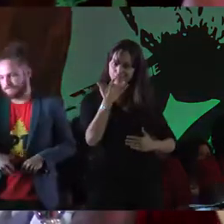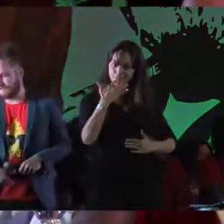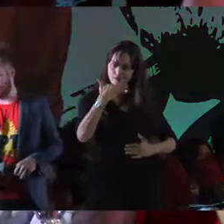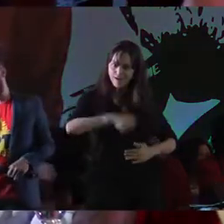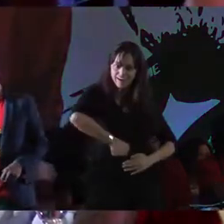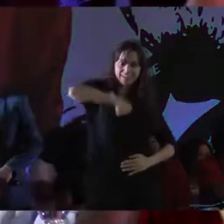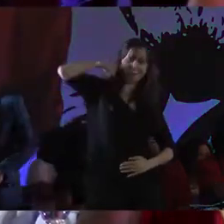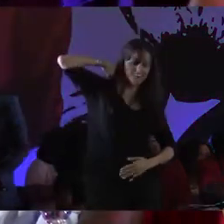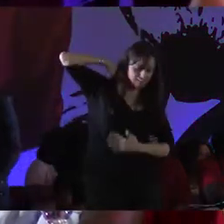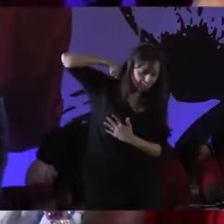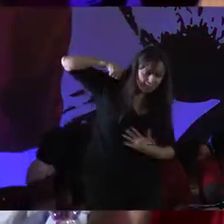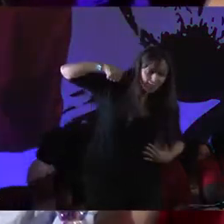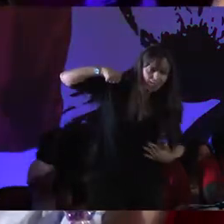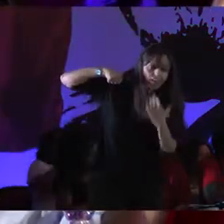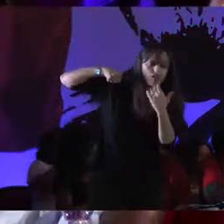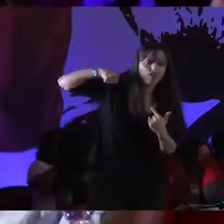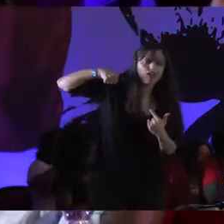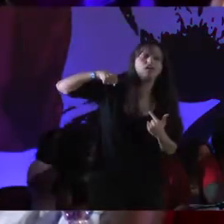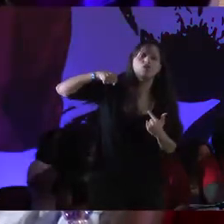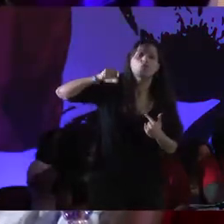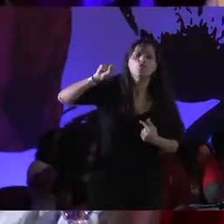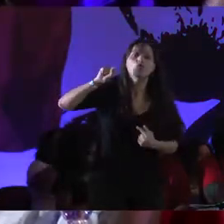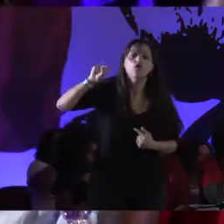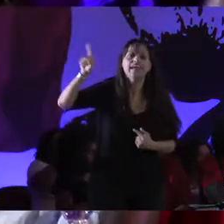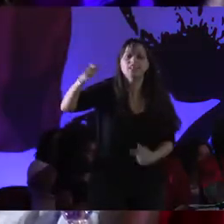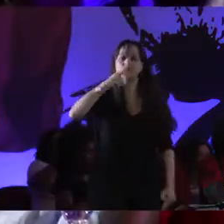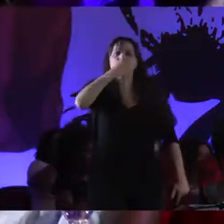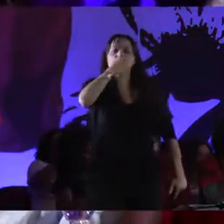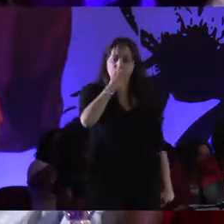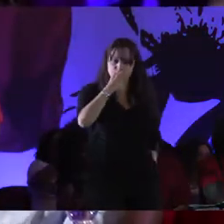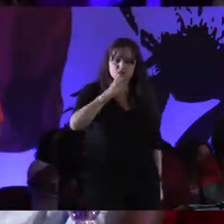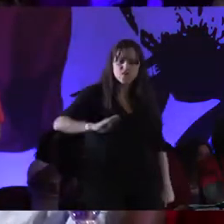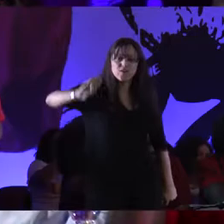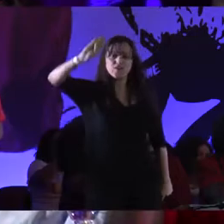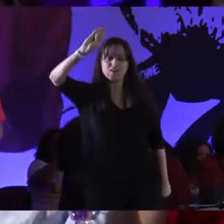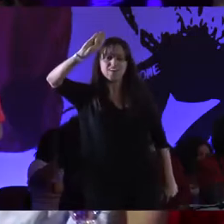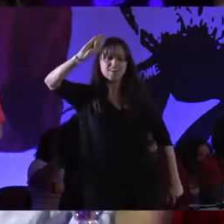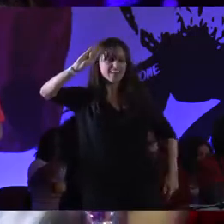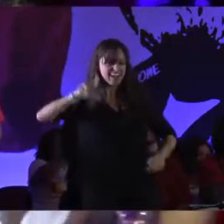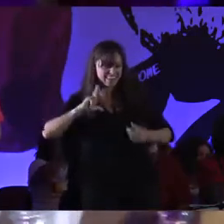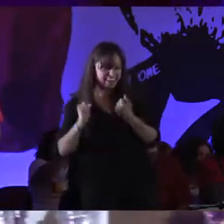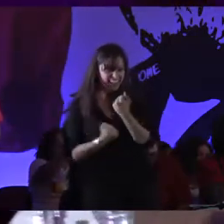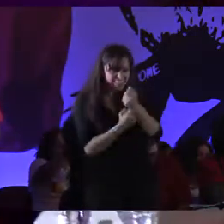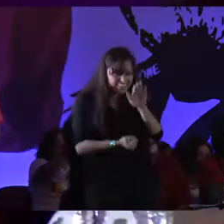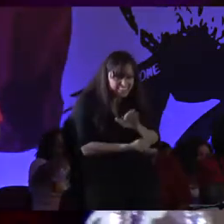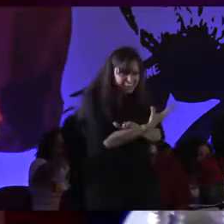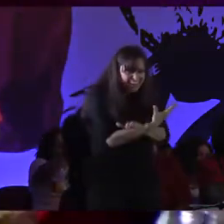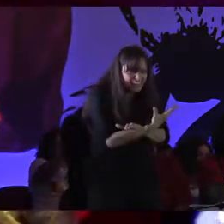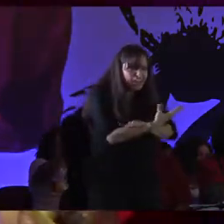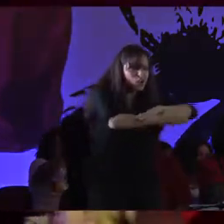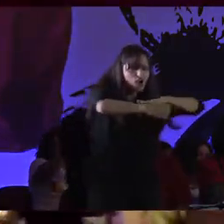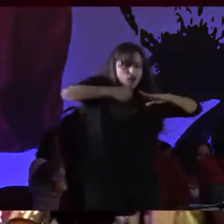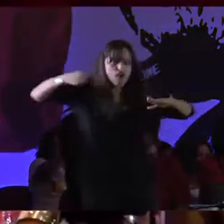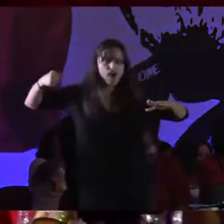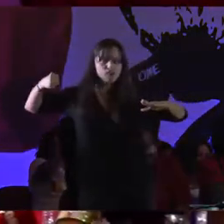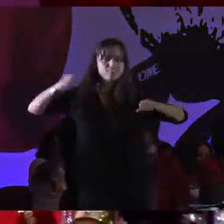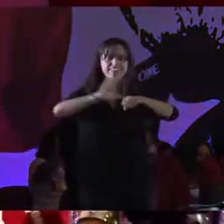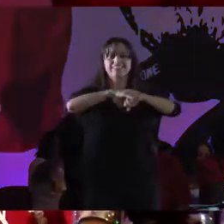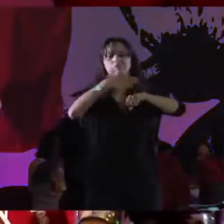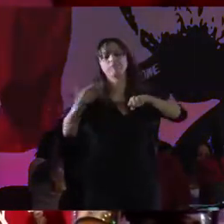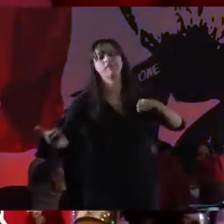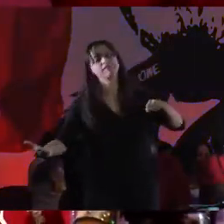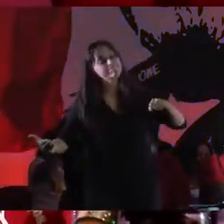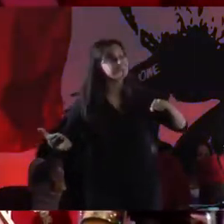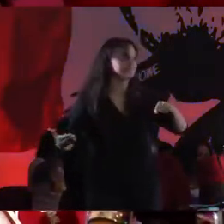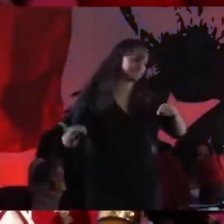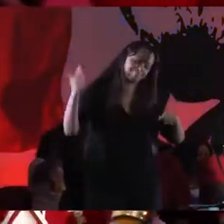do uniforme do juiz? Que foi conivente e pouco diz sobre o golpe que a democracia tomou no